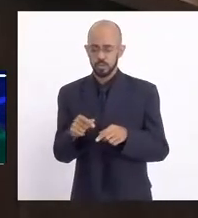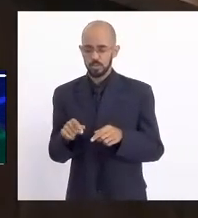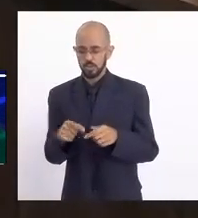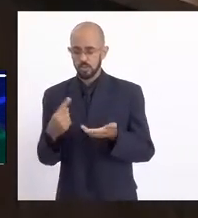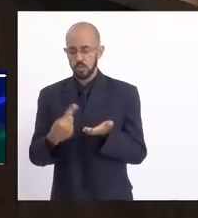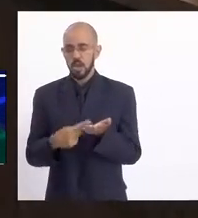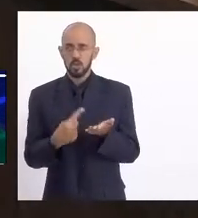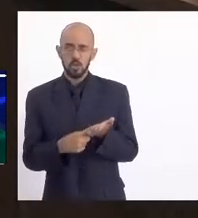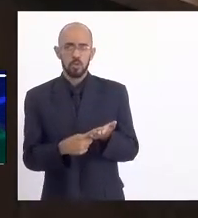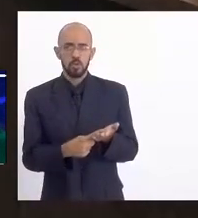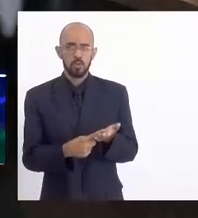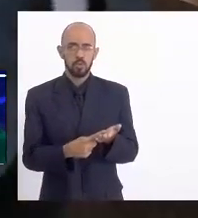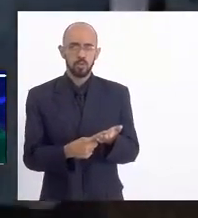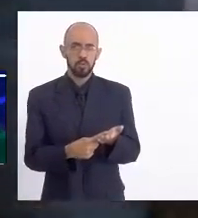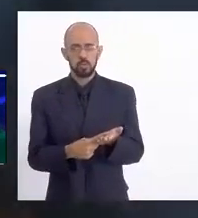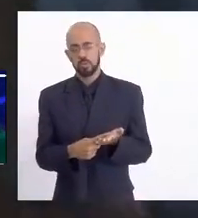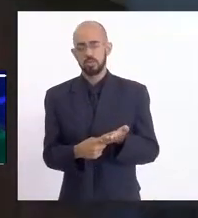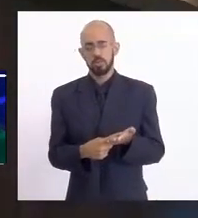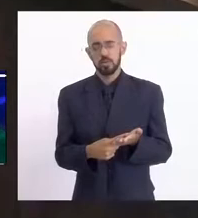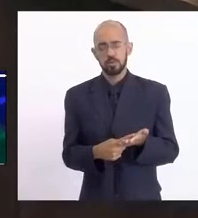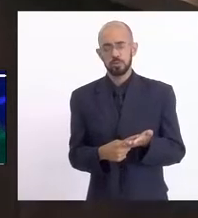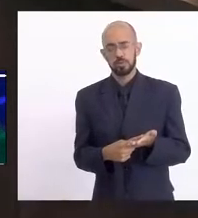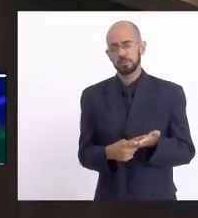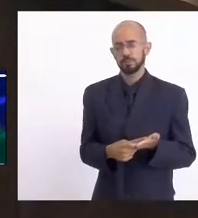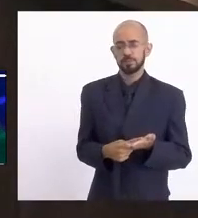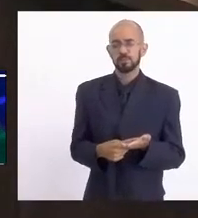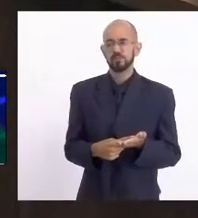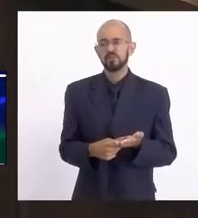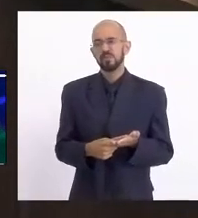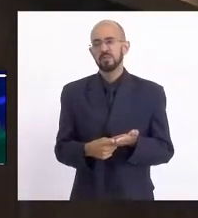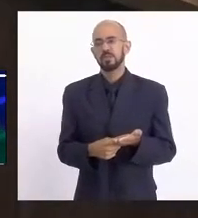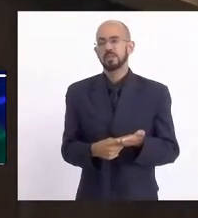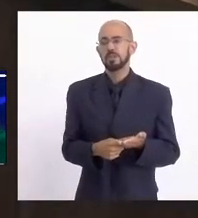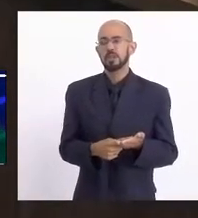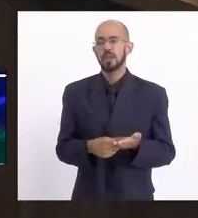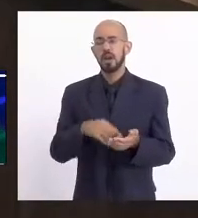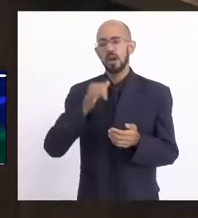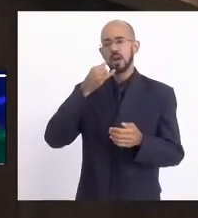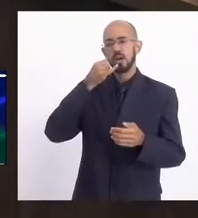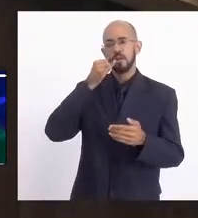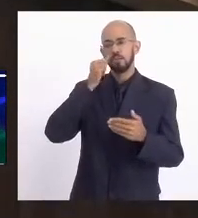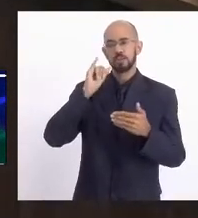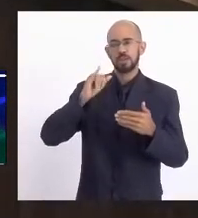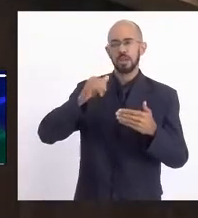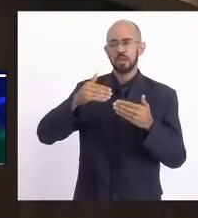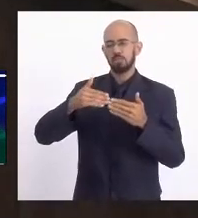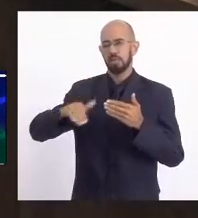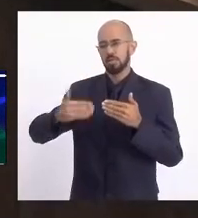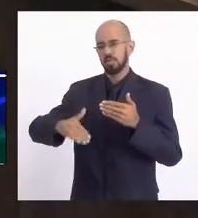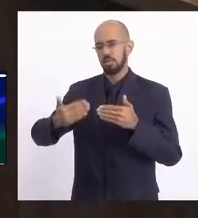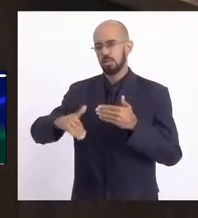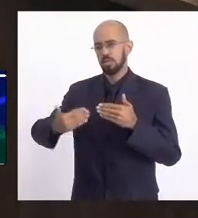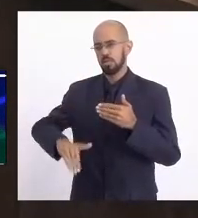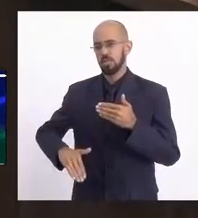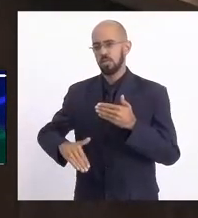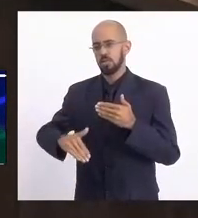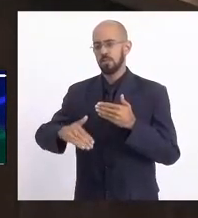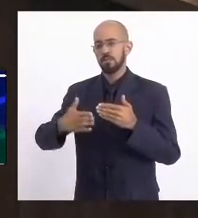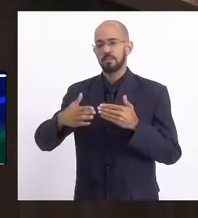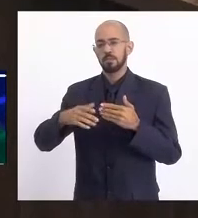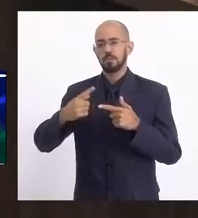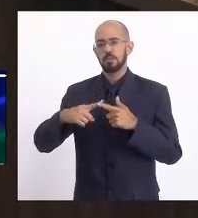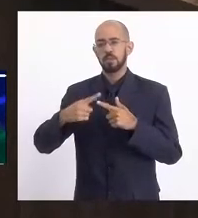minimamente, ao mínimo de divergências possíveis. Porque